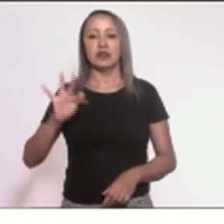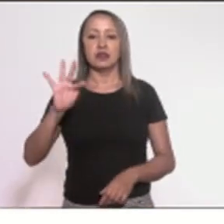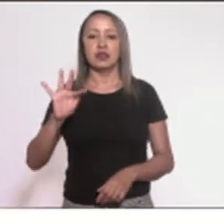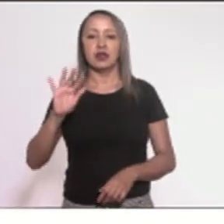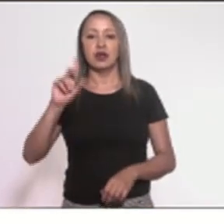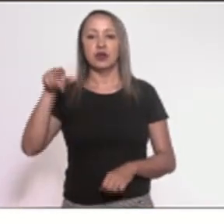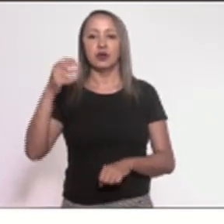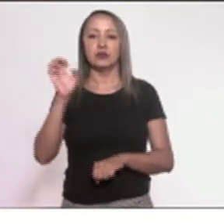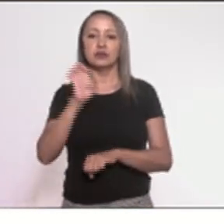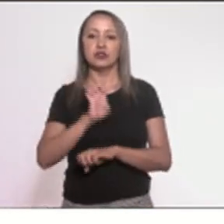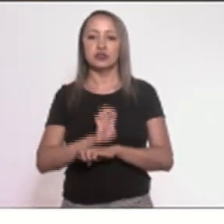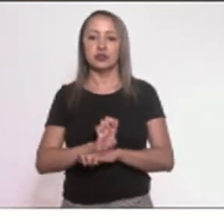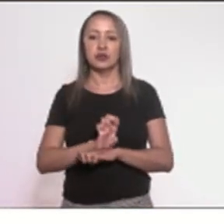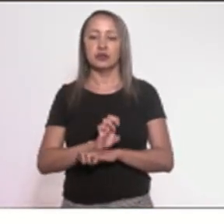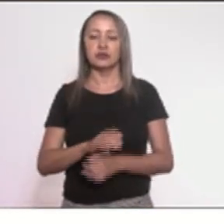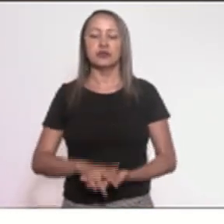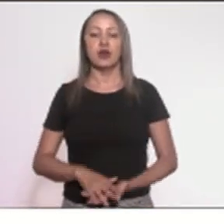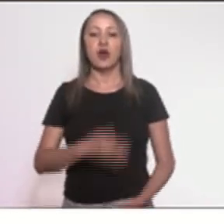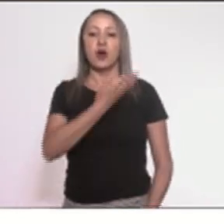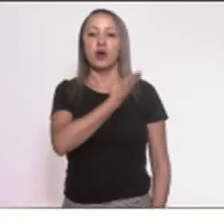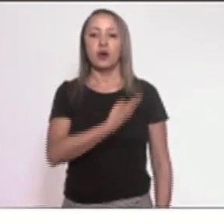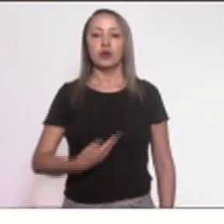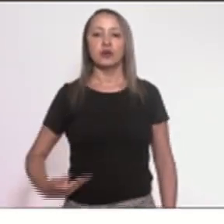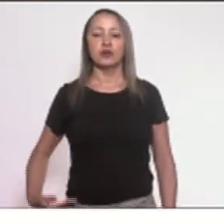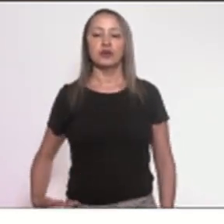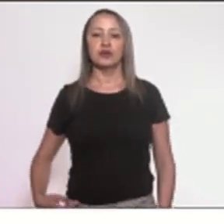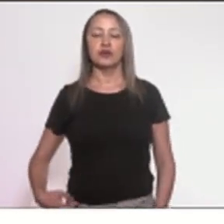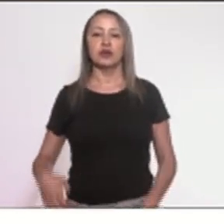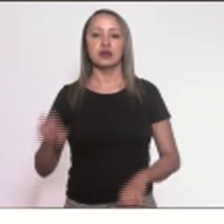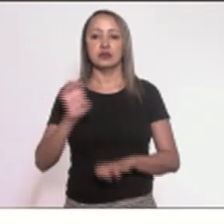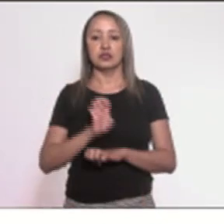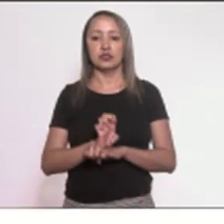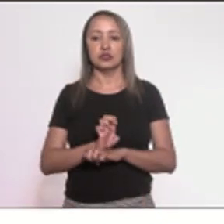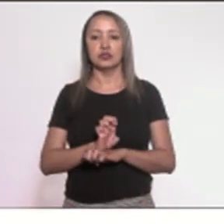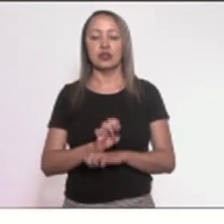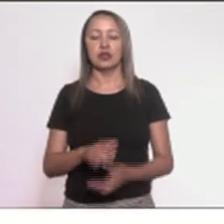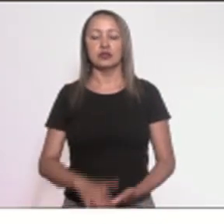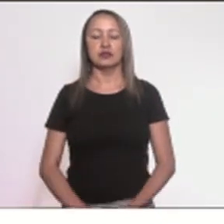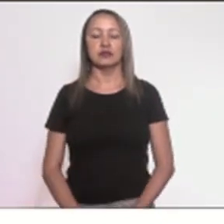o governo do Estado e a União